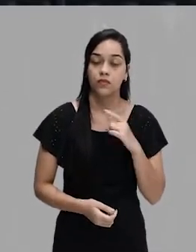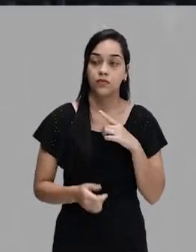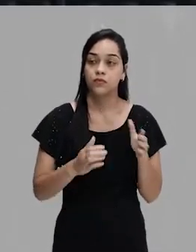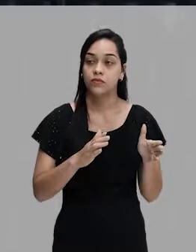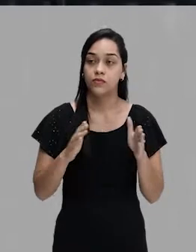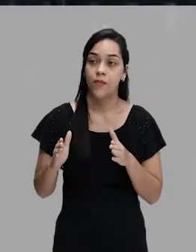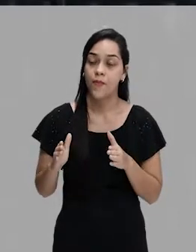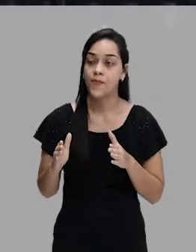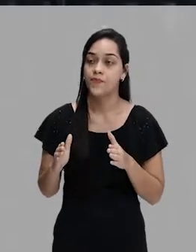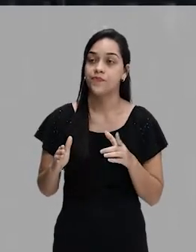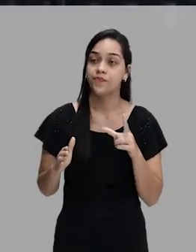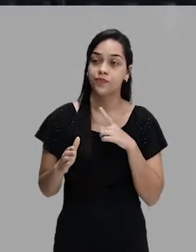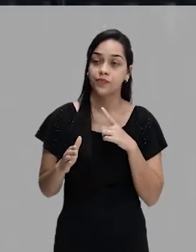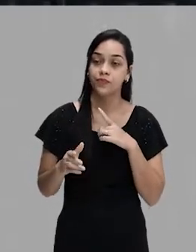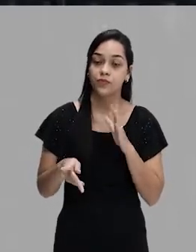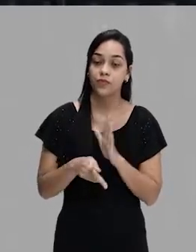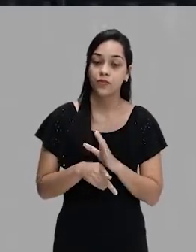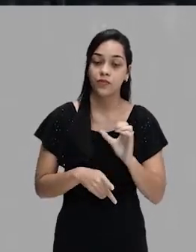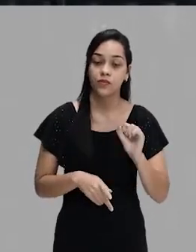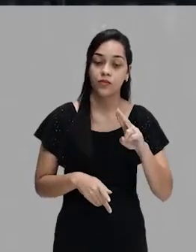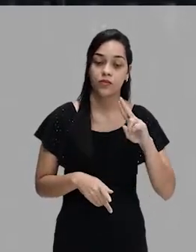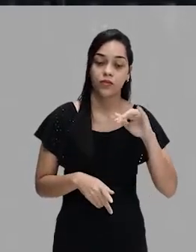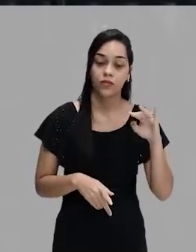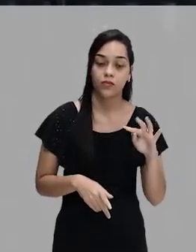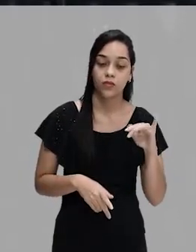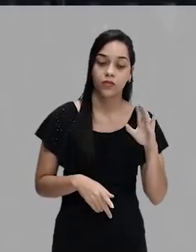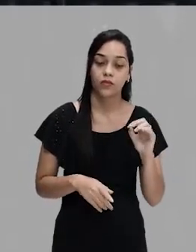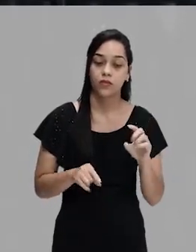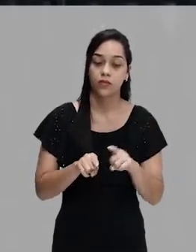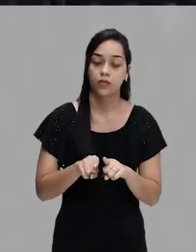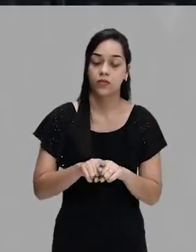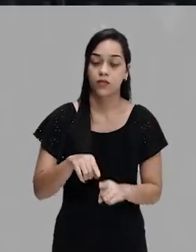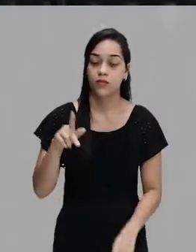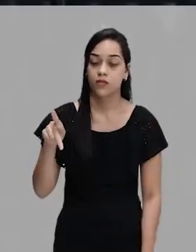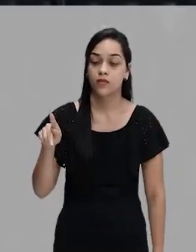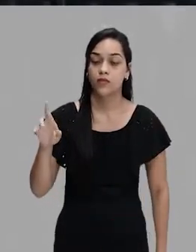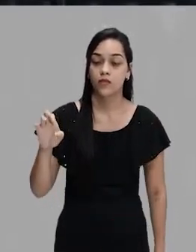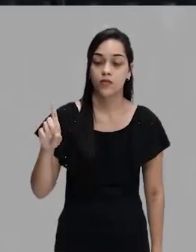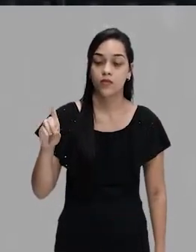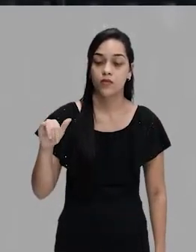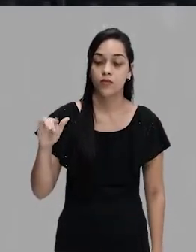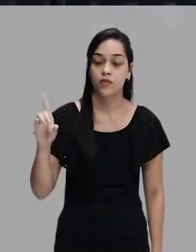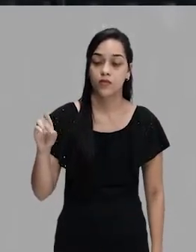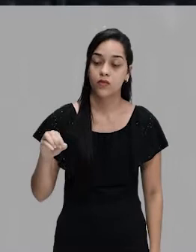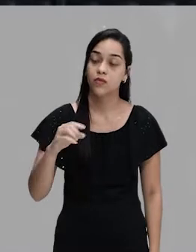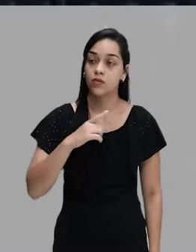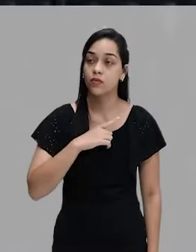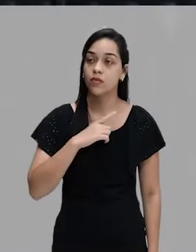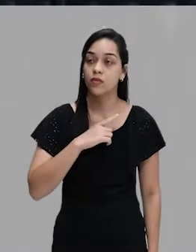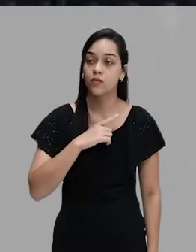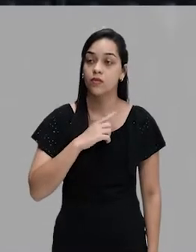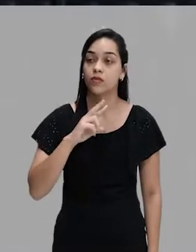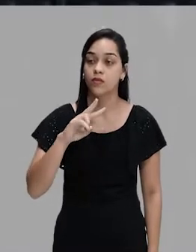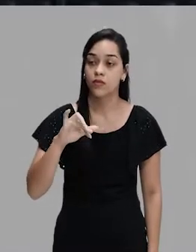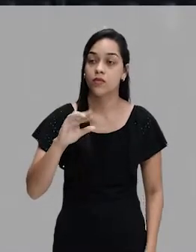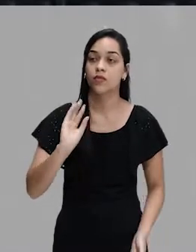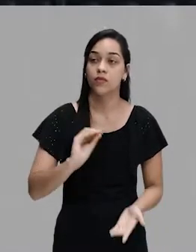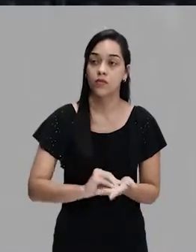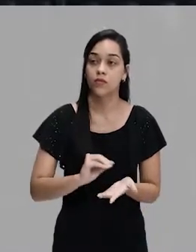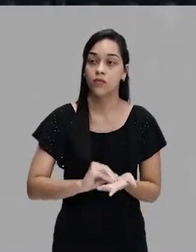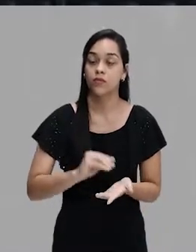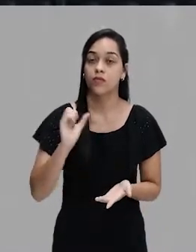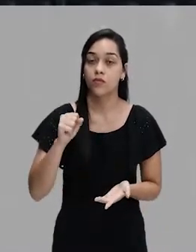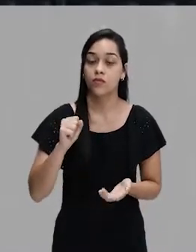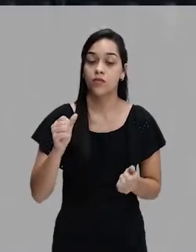por coordenação, tem o seu sujeito e o seu predicado, diferentemente do período composto por subordinação, que vai faltar elemento na